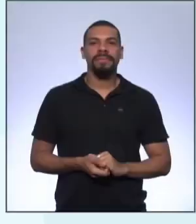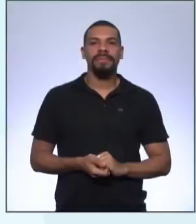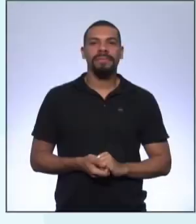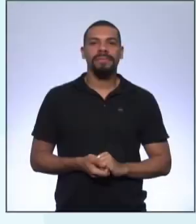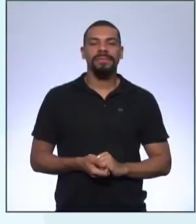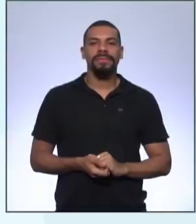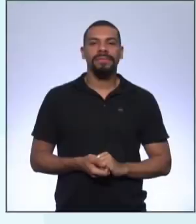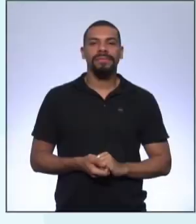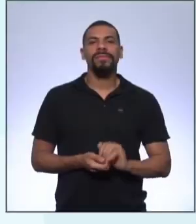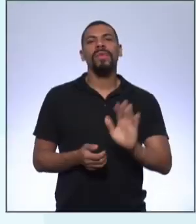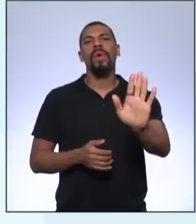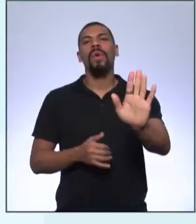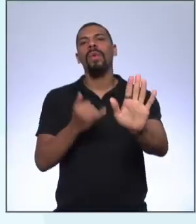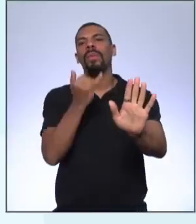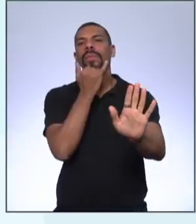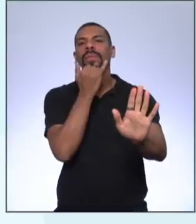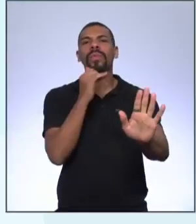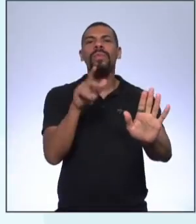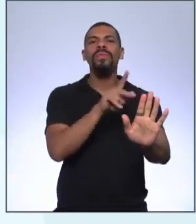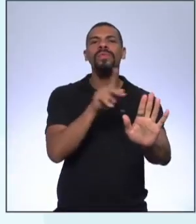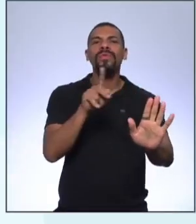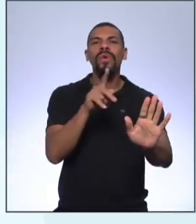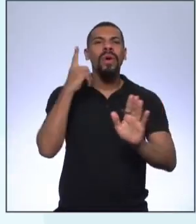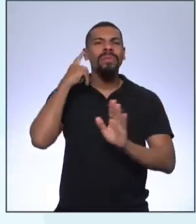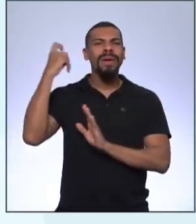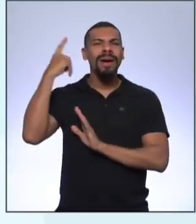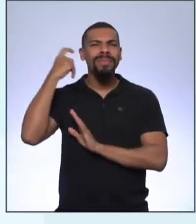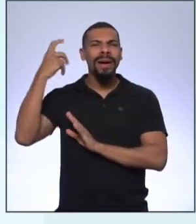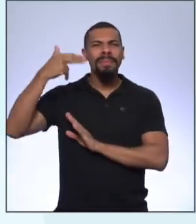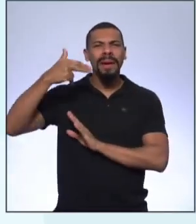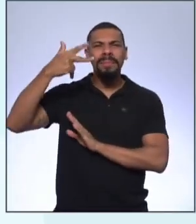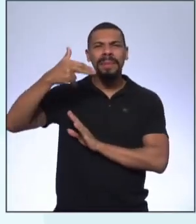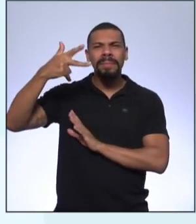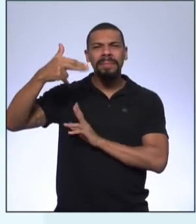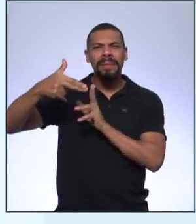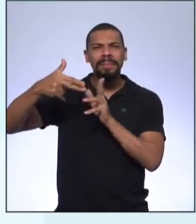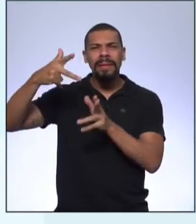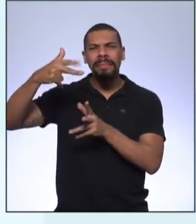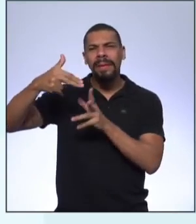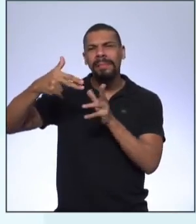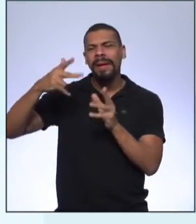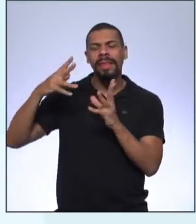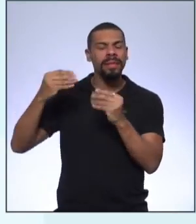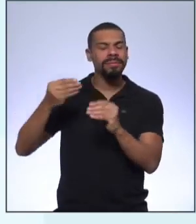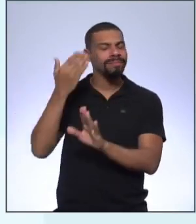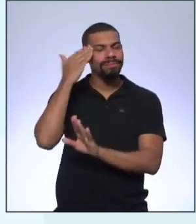Teacher, me desculpe, professor. O áudio está cortando um pouquinho.